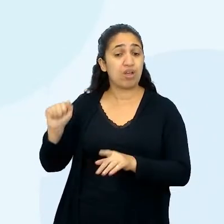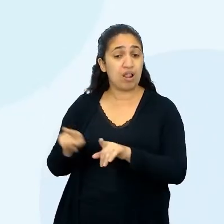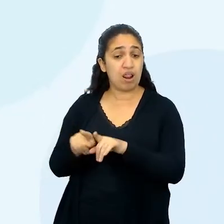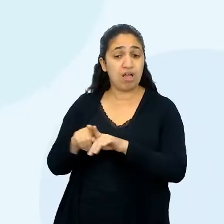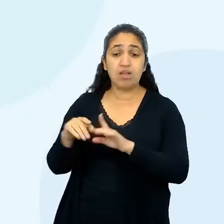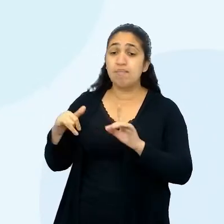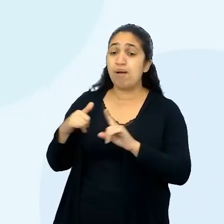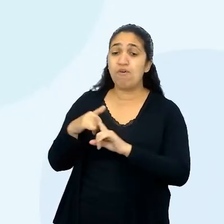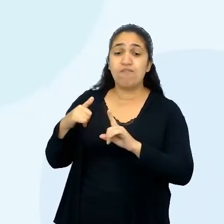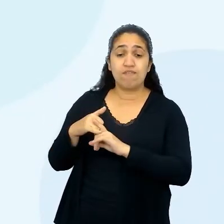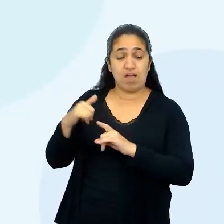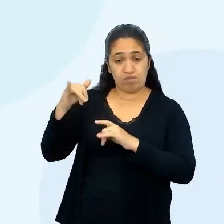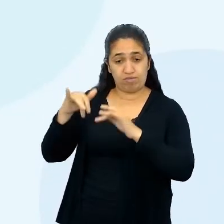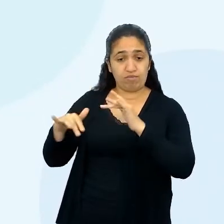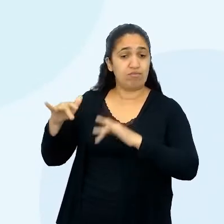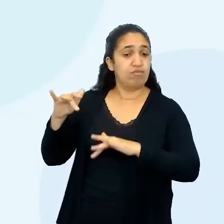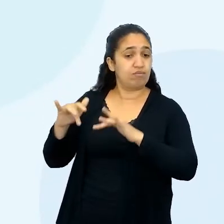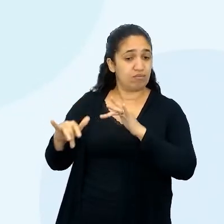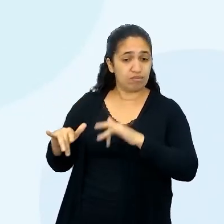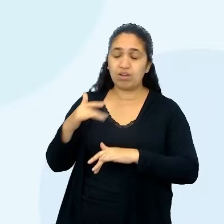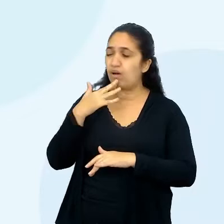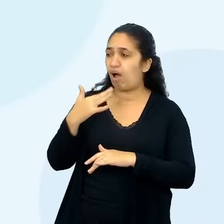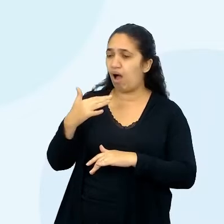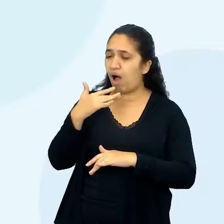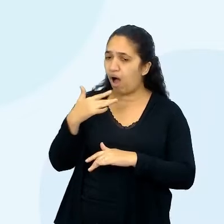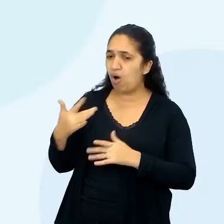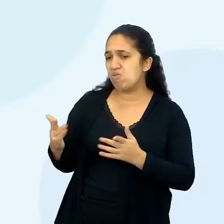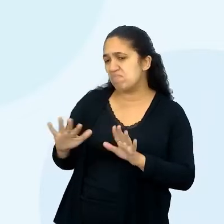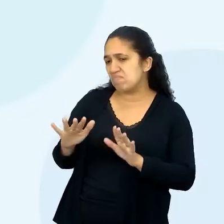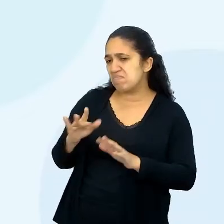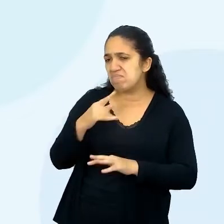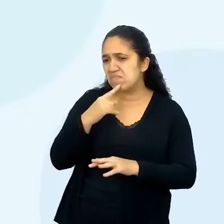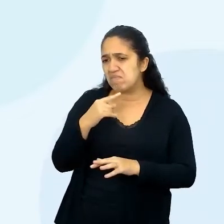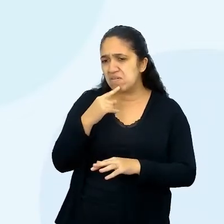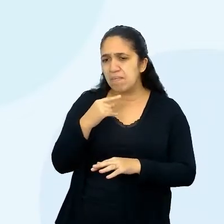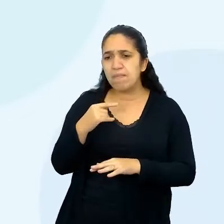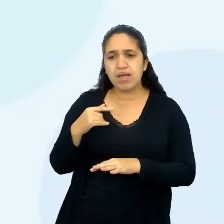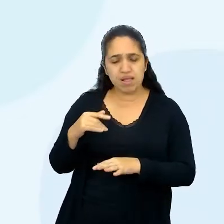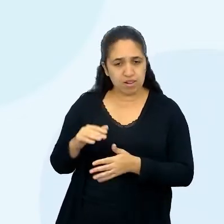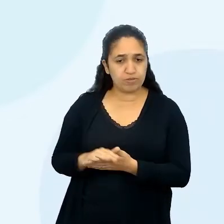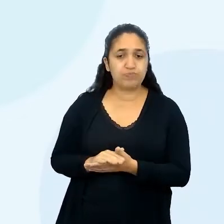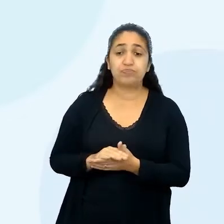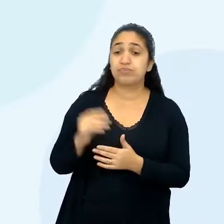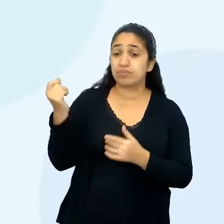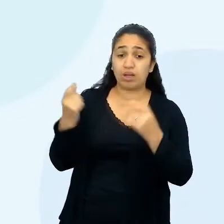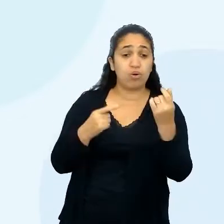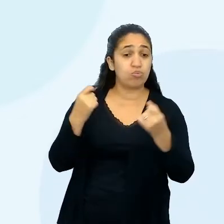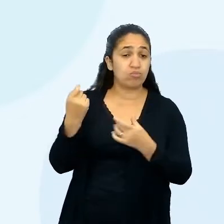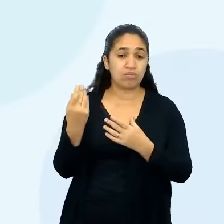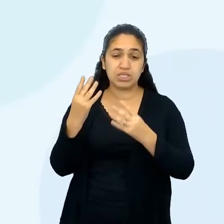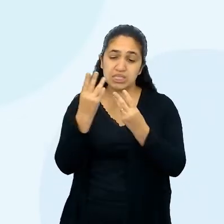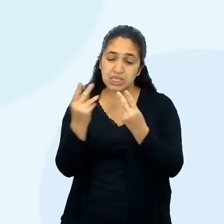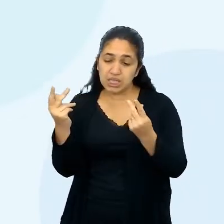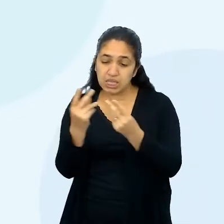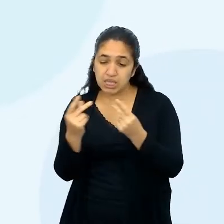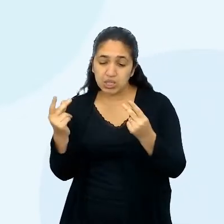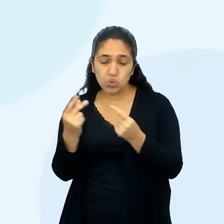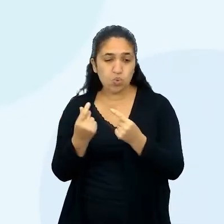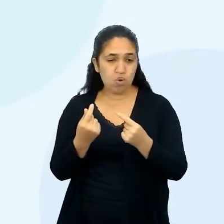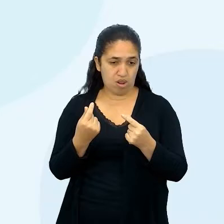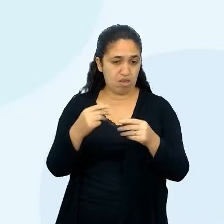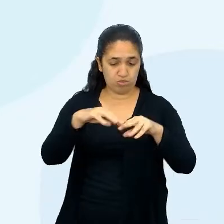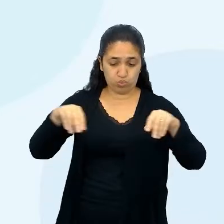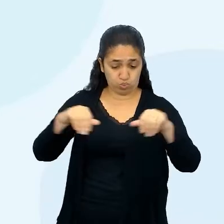ferro, né? Que o ferro aí tem uma cor aí avermelhada, né? Então por isso que algumas texturas aí, alguns solos,